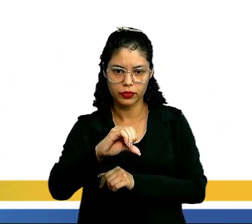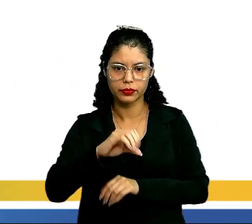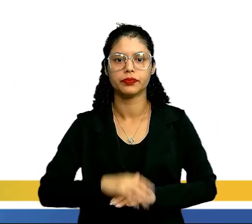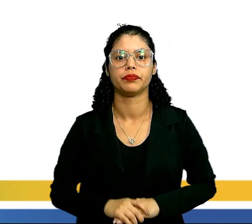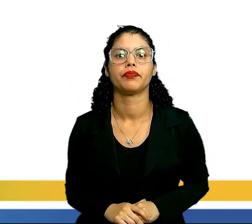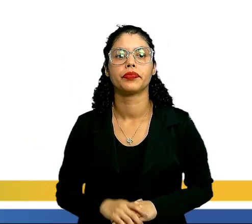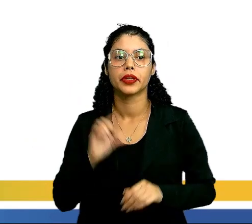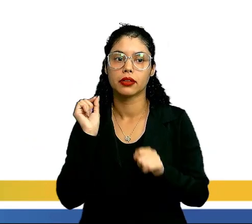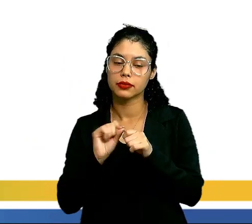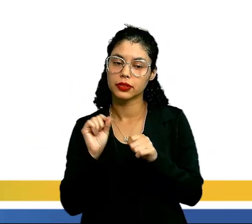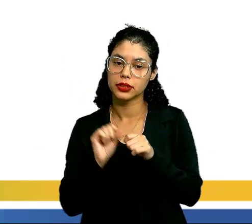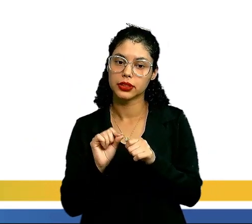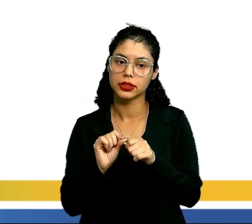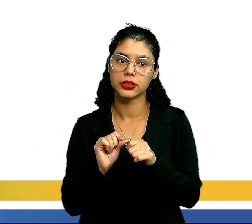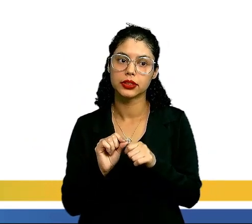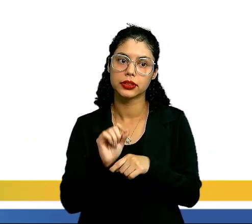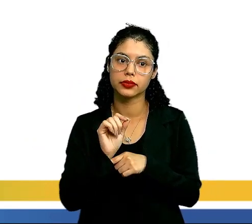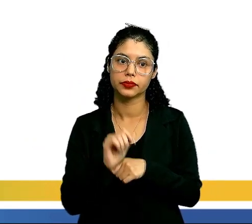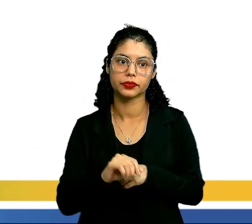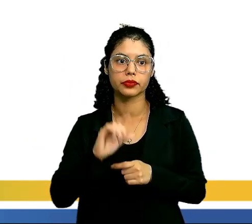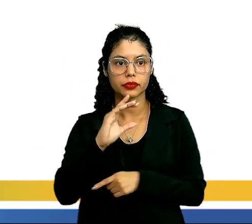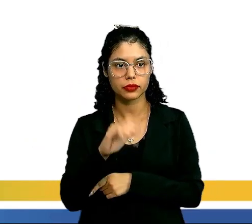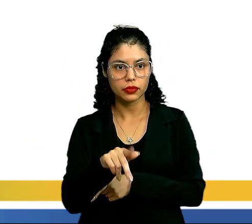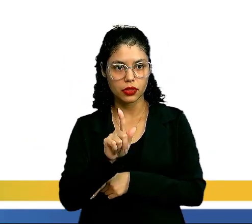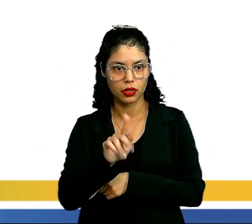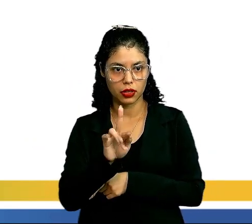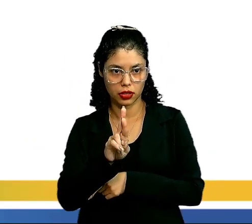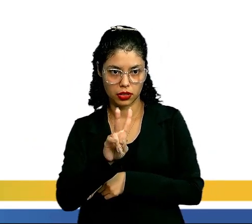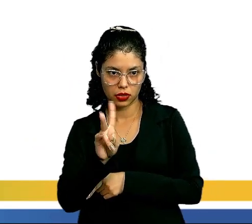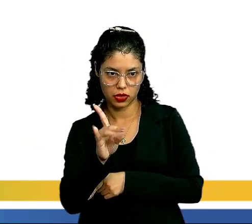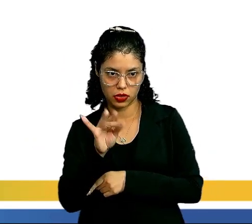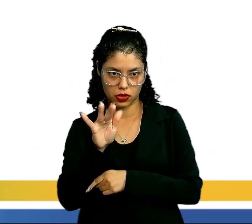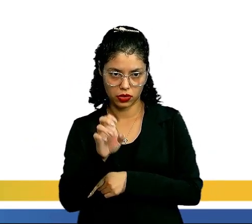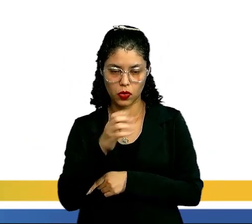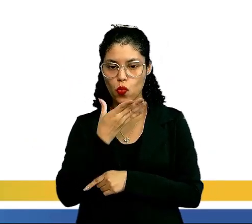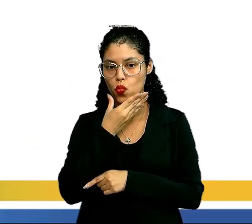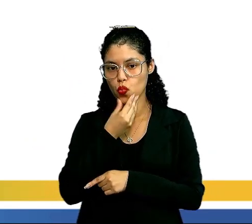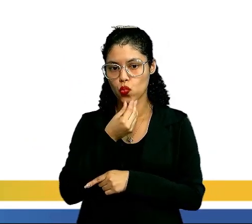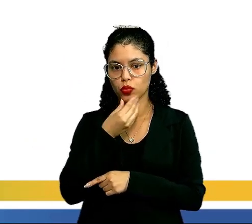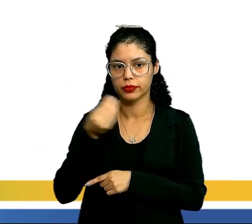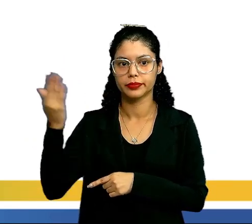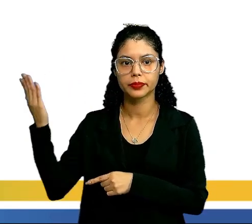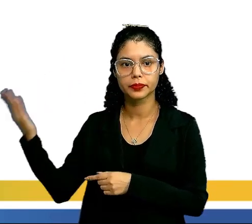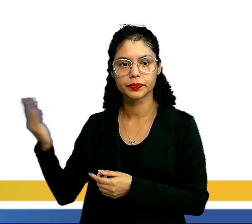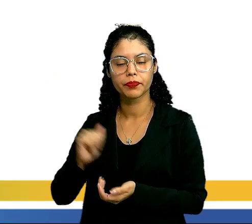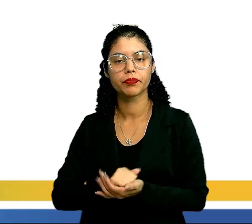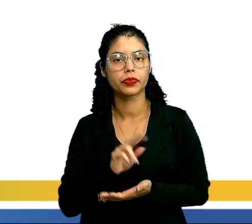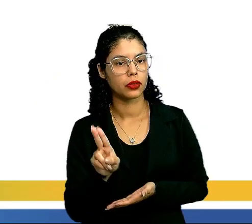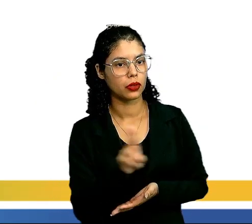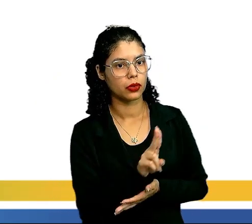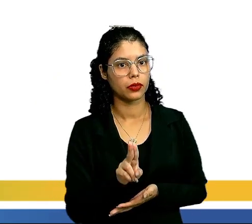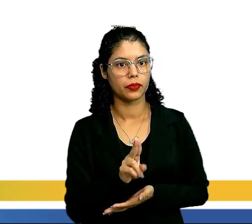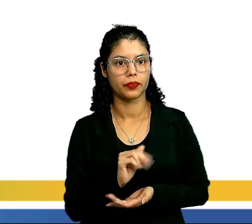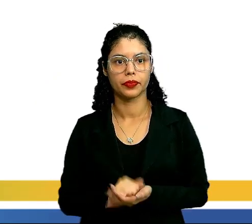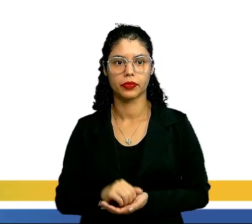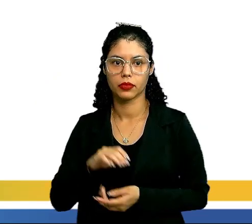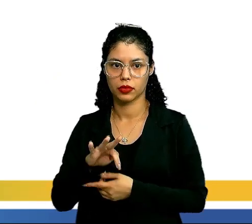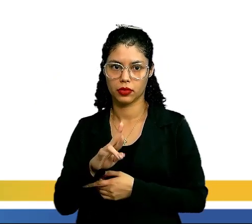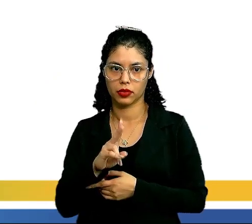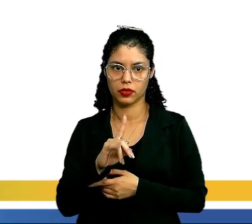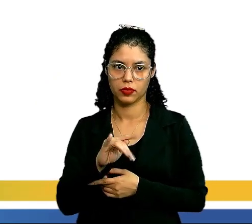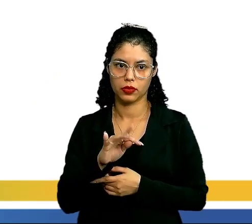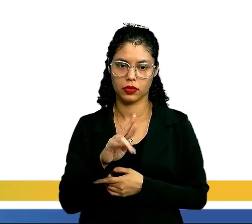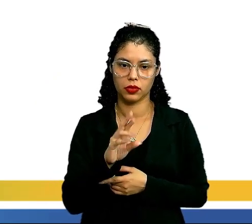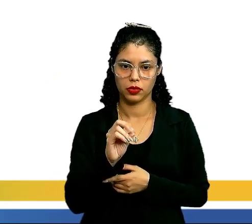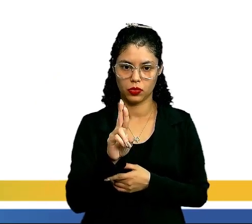1569 e ela foi elaborada pelo cartógrafo chamado de Gerard Mercator. Por isso ela é chamada de projeção de